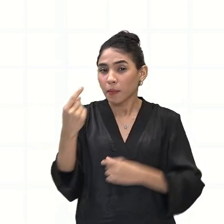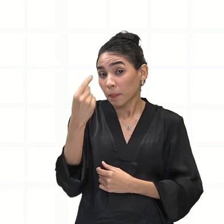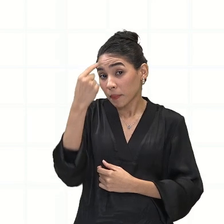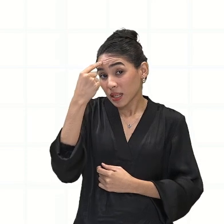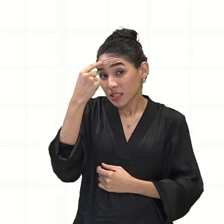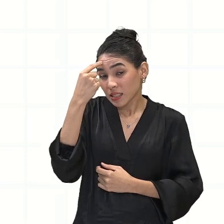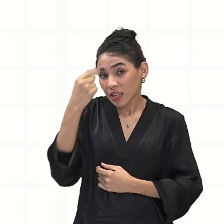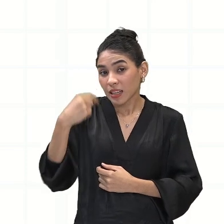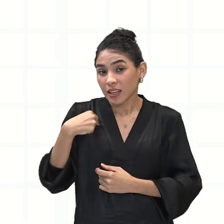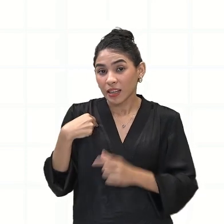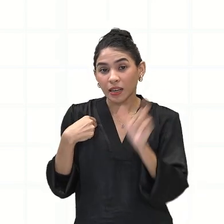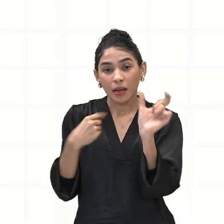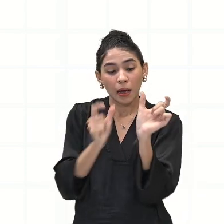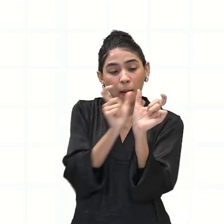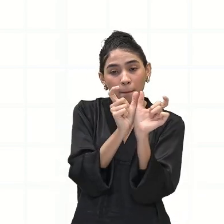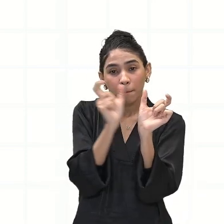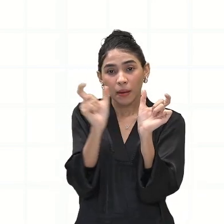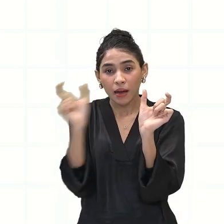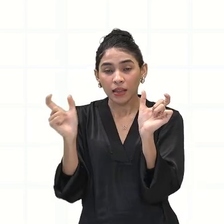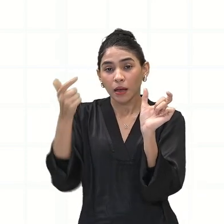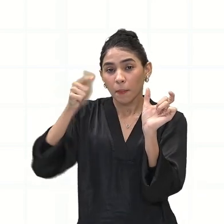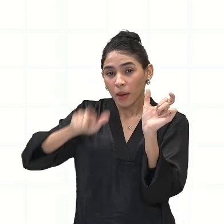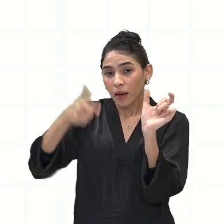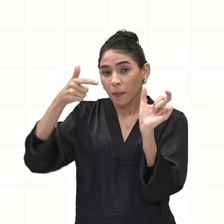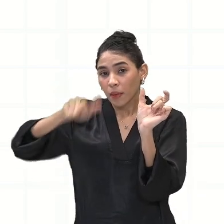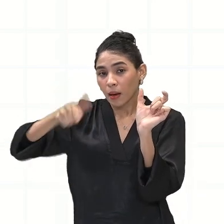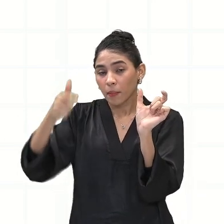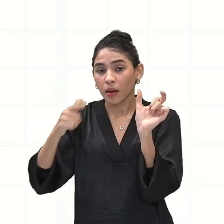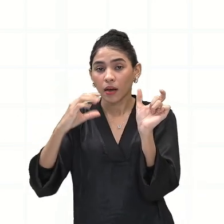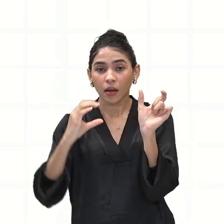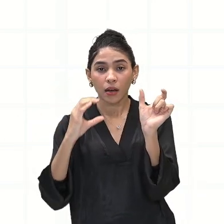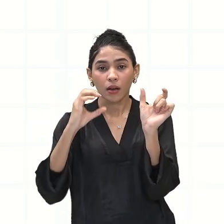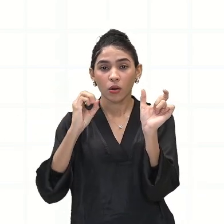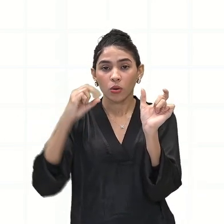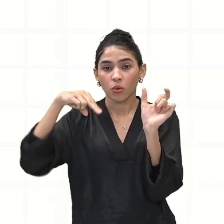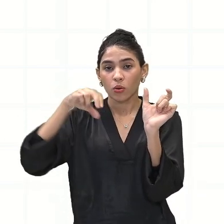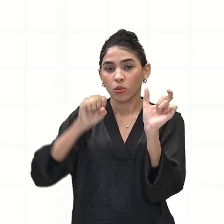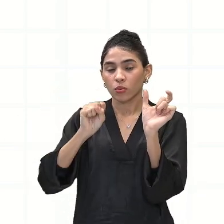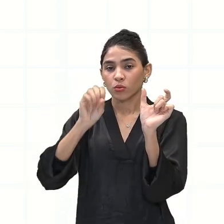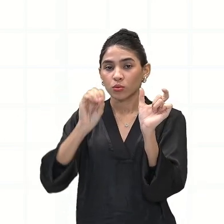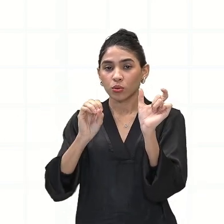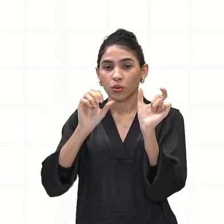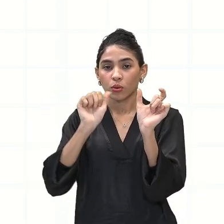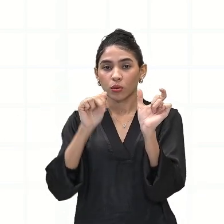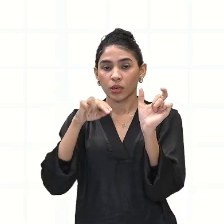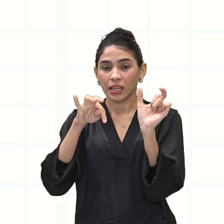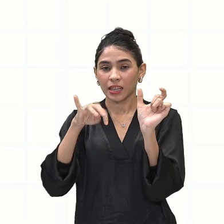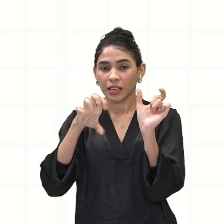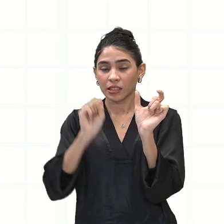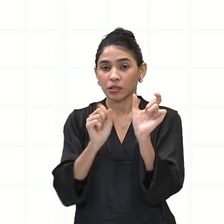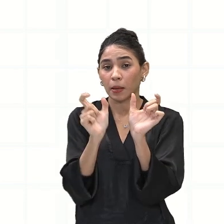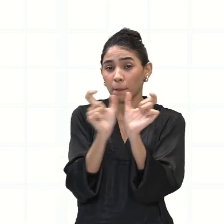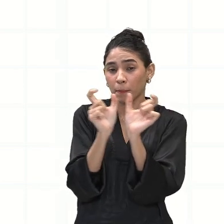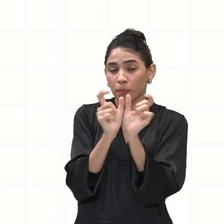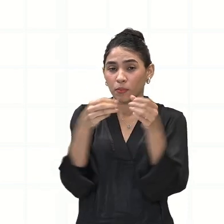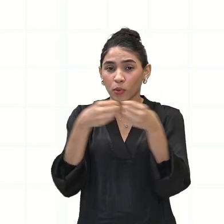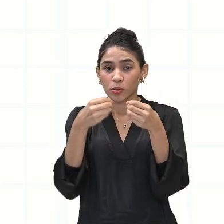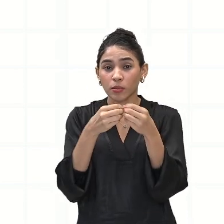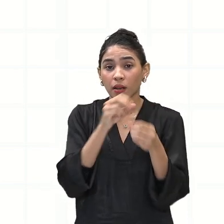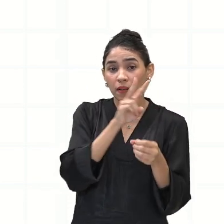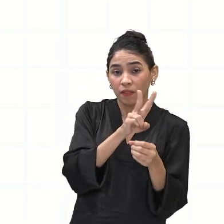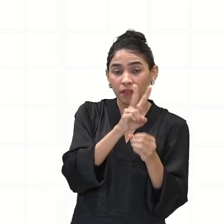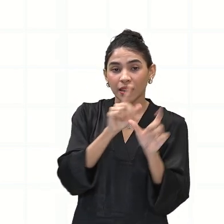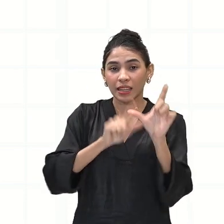ali a repetição de algumas consoantes, principalmente as que estão mais óbvias, do V, do L, só